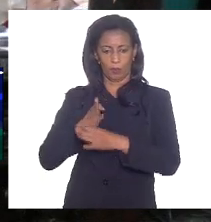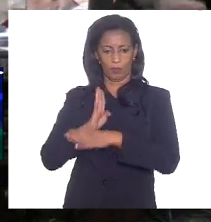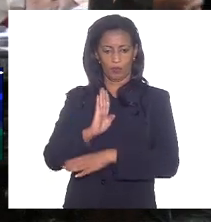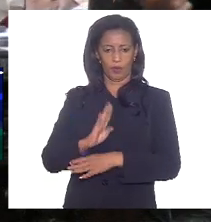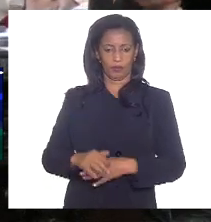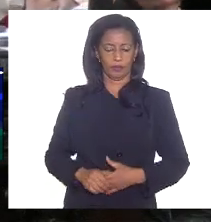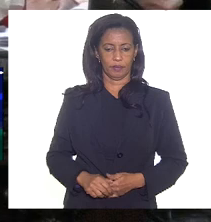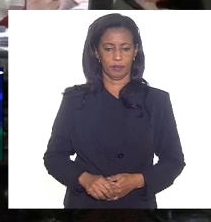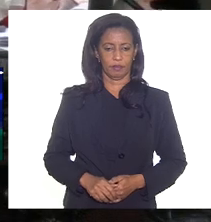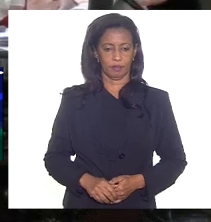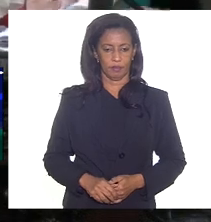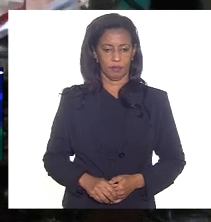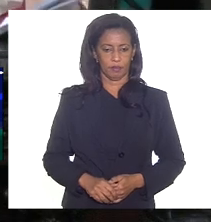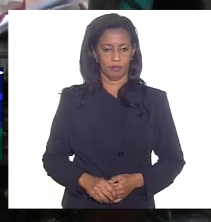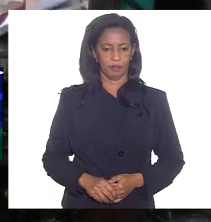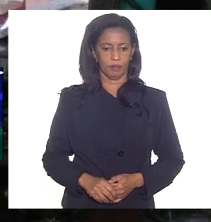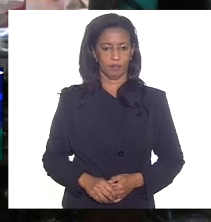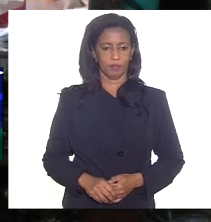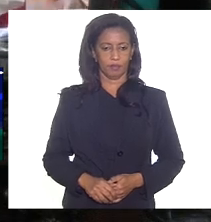aprovado.